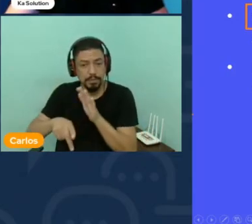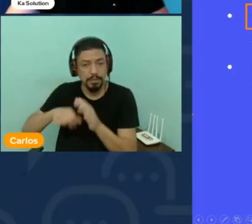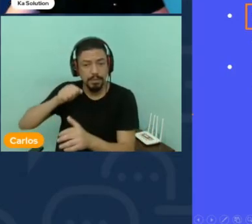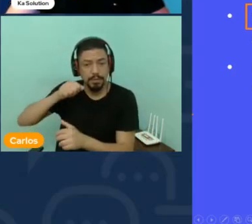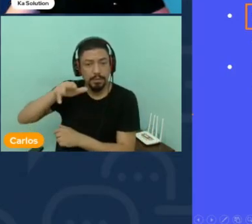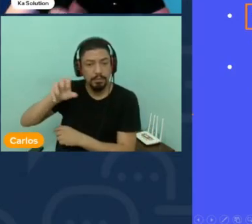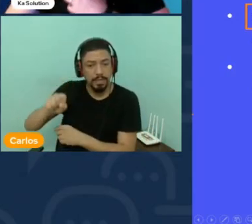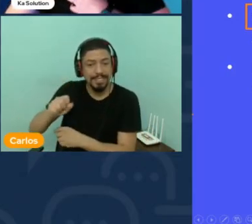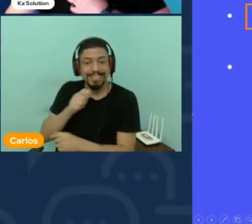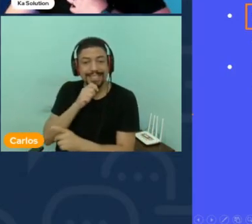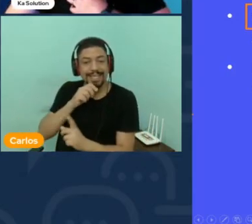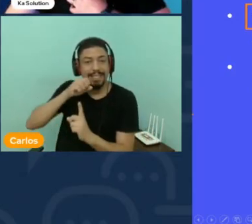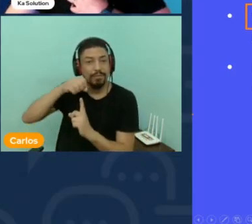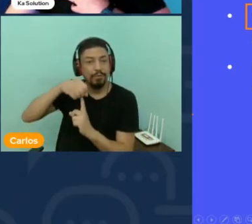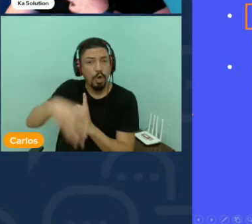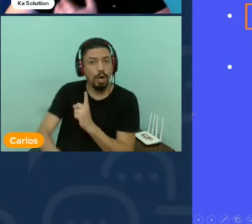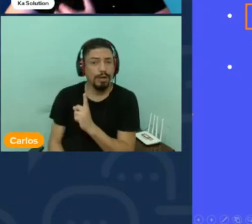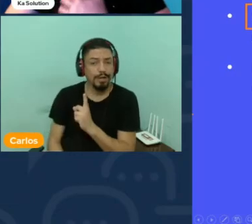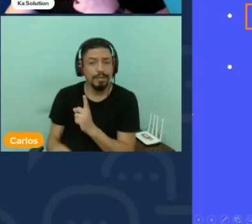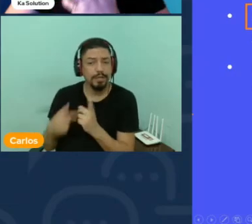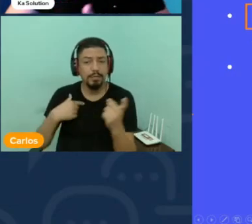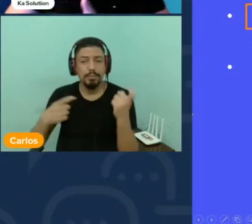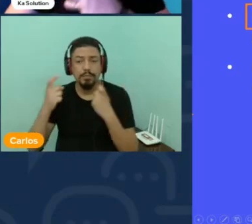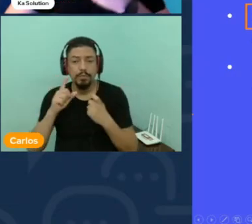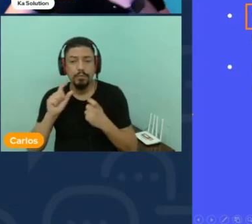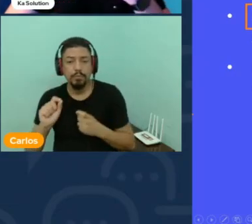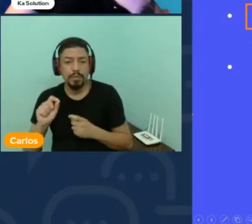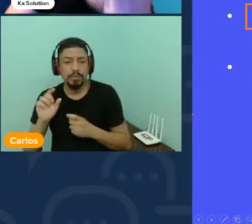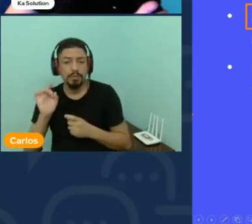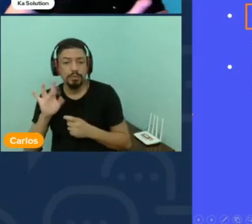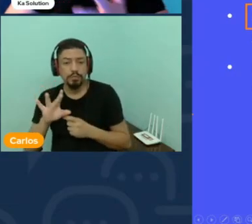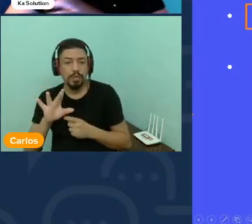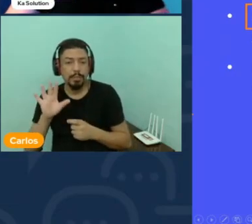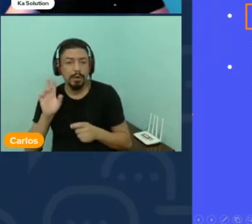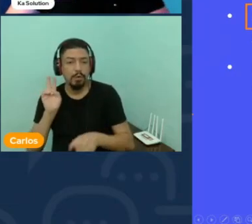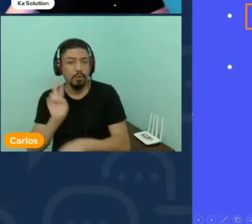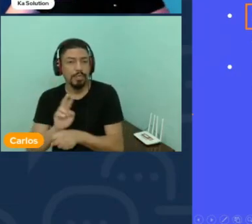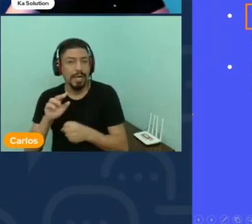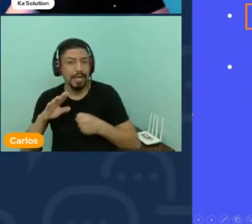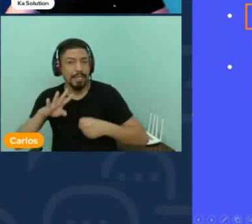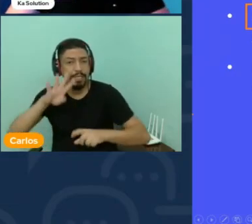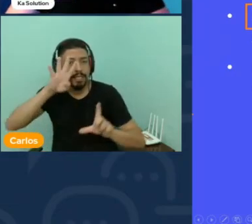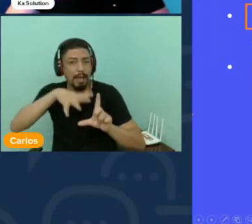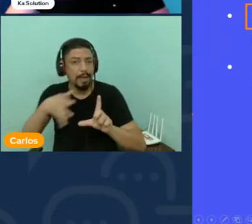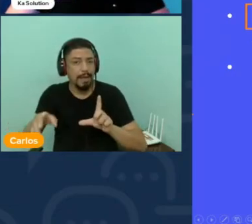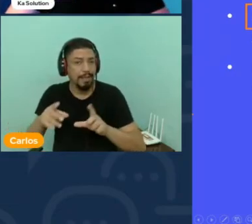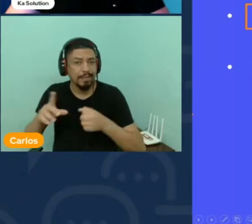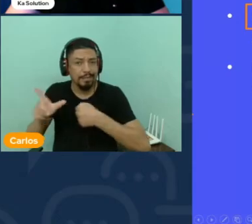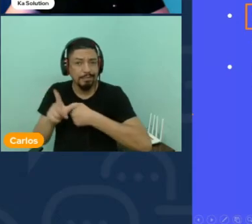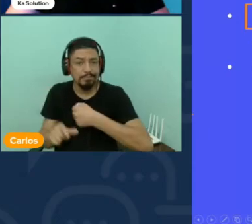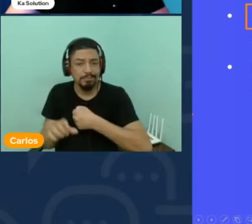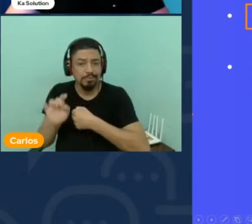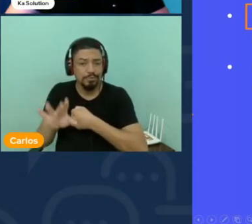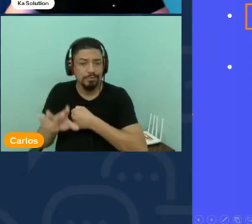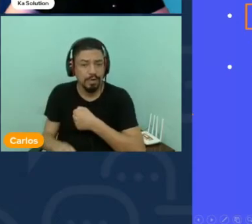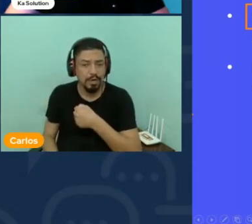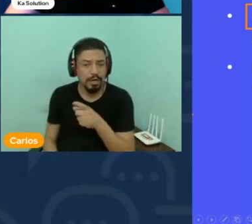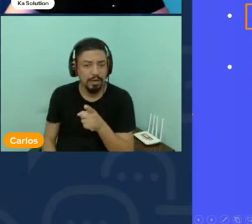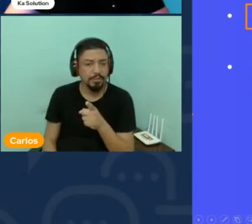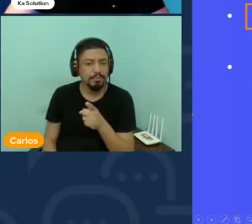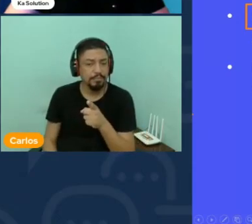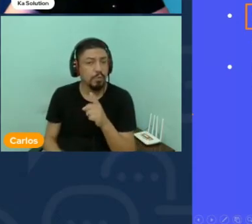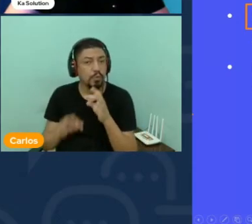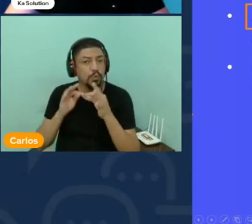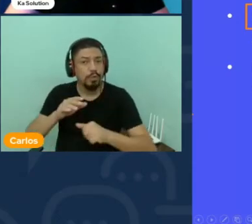ou seja, eu me preocupo apenas em criar a minha tabela do DynamoDB, do meu banco de dados.